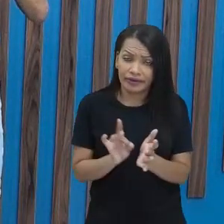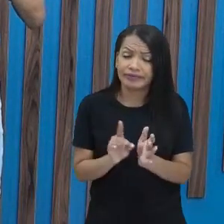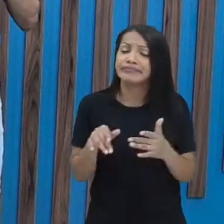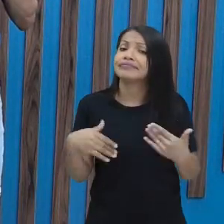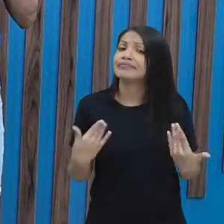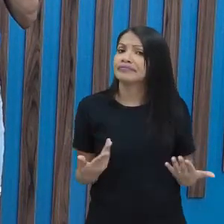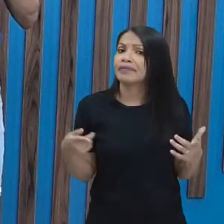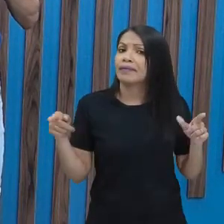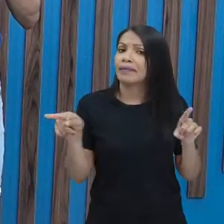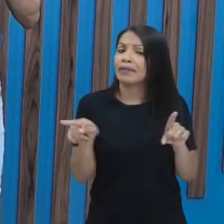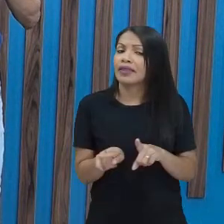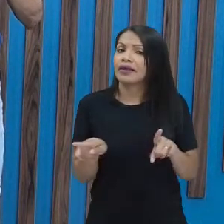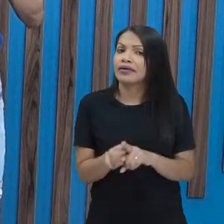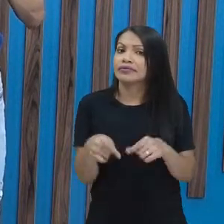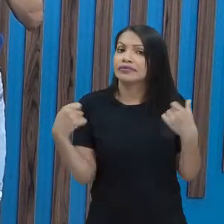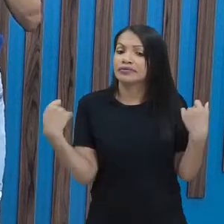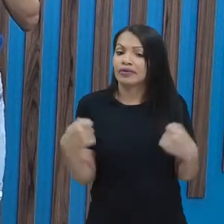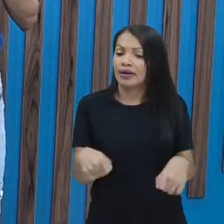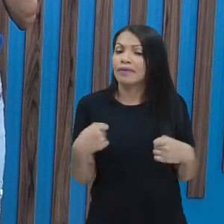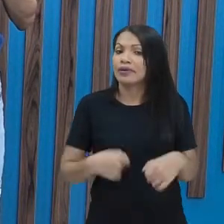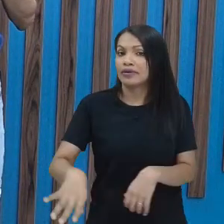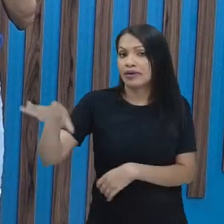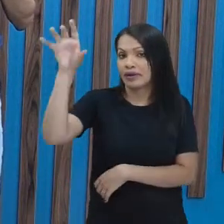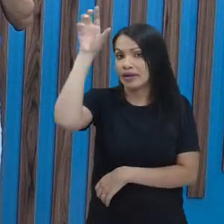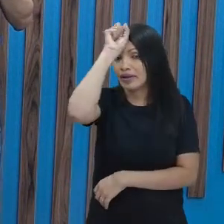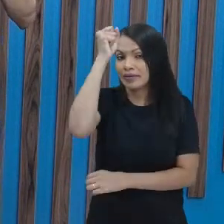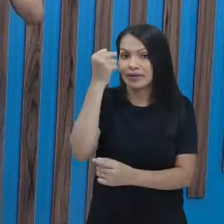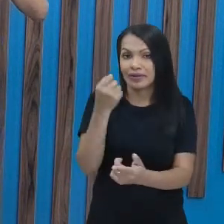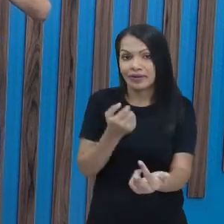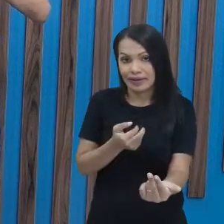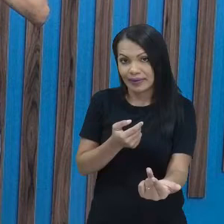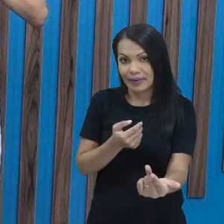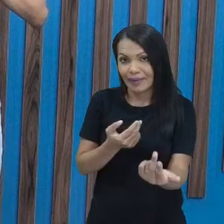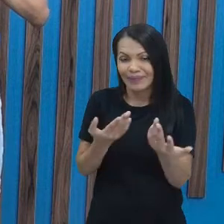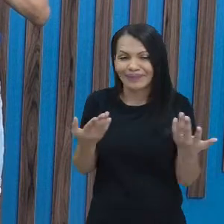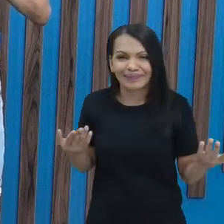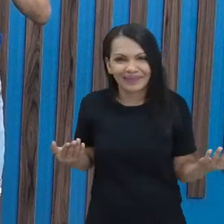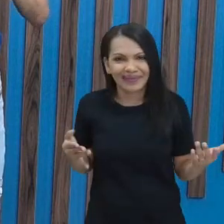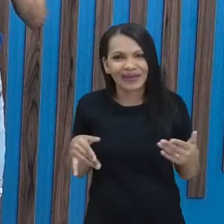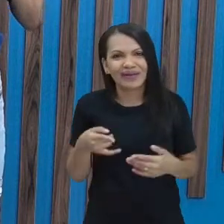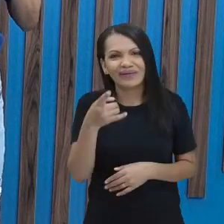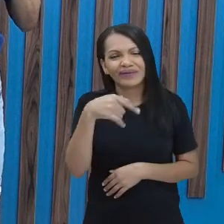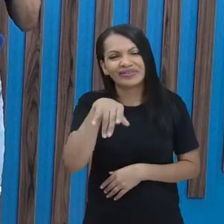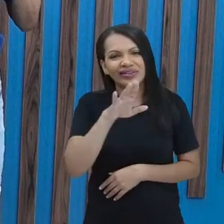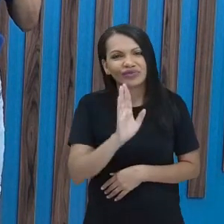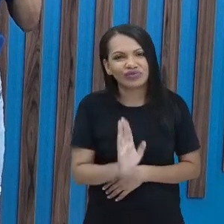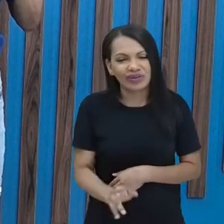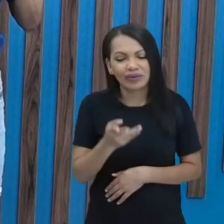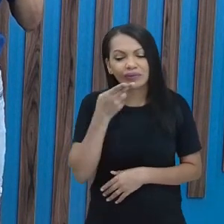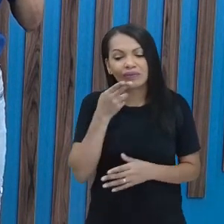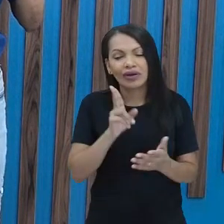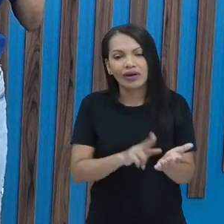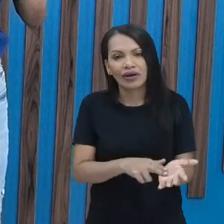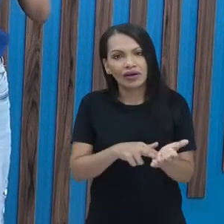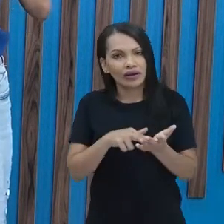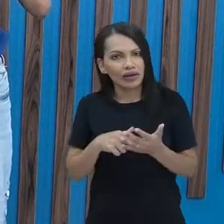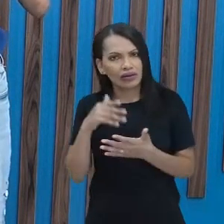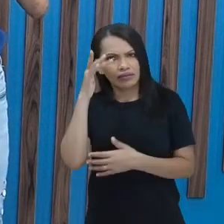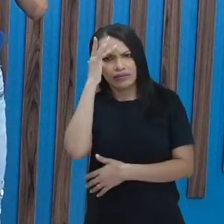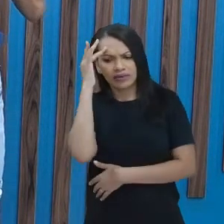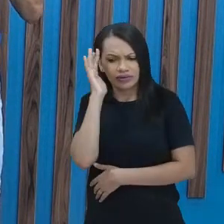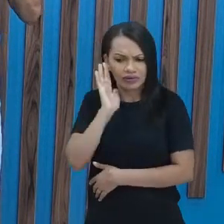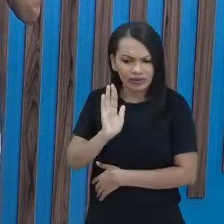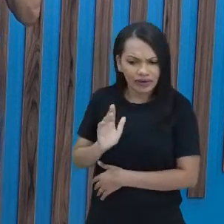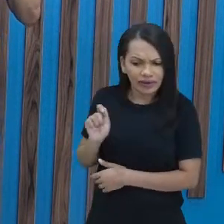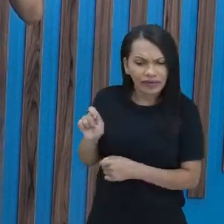gente também precisa aprender assim como Caixinhos Dourados. Então, você já recebeu uma carta de alguém? Já fez